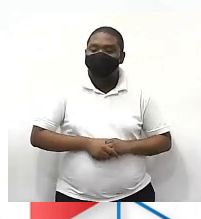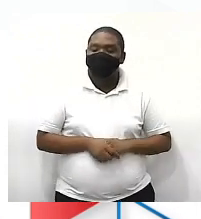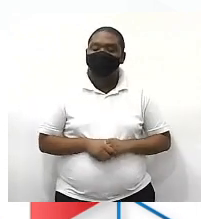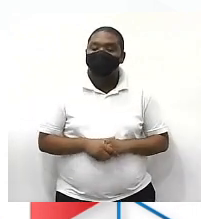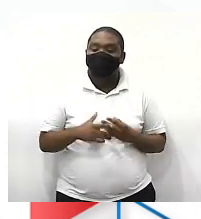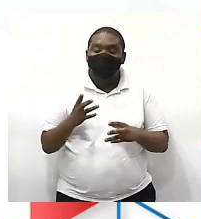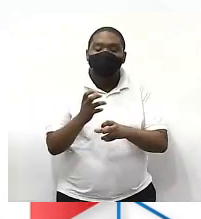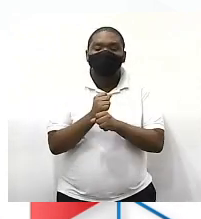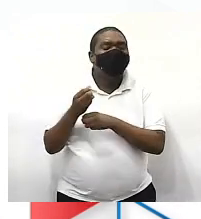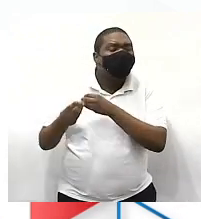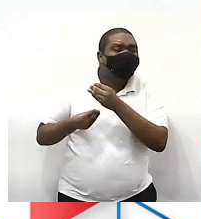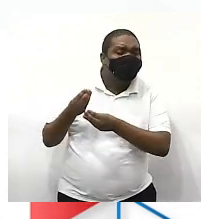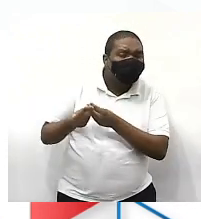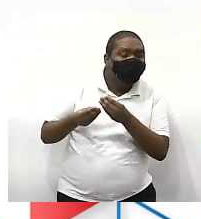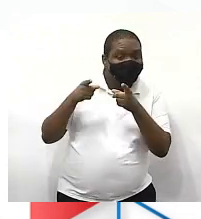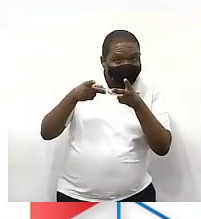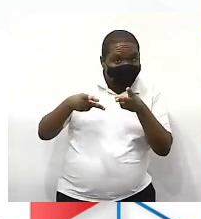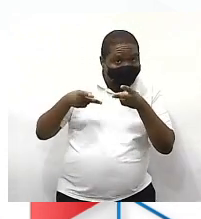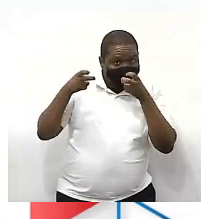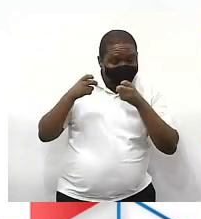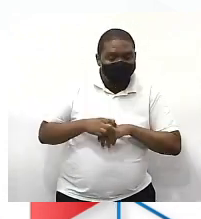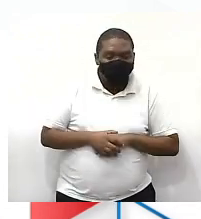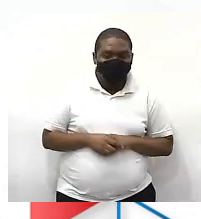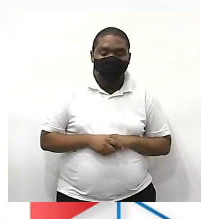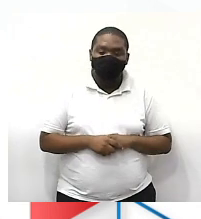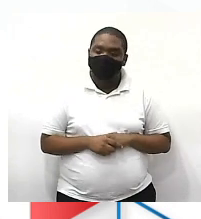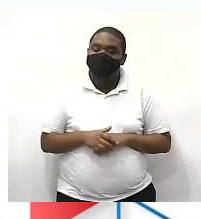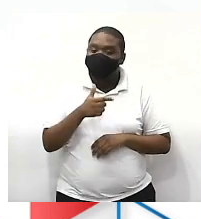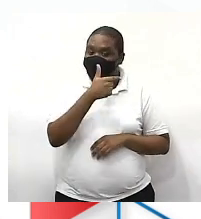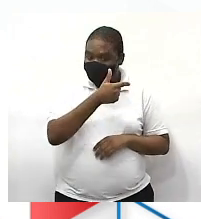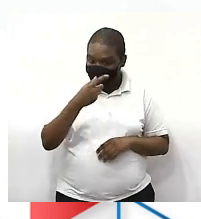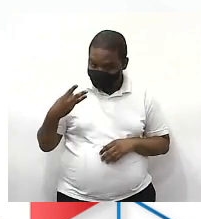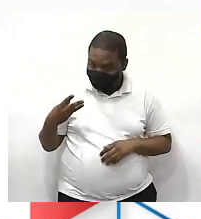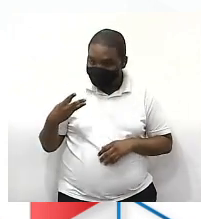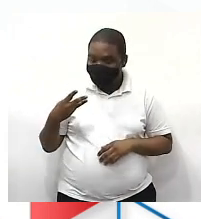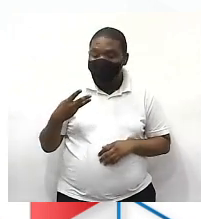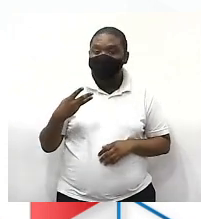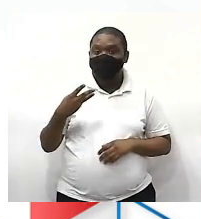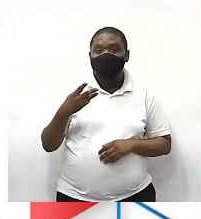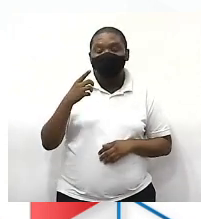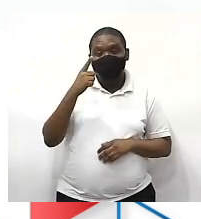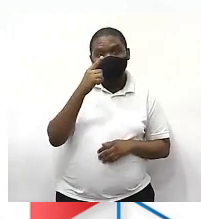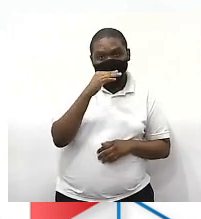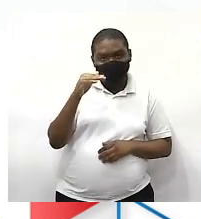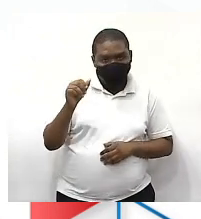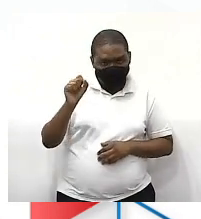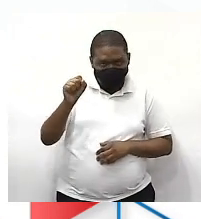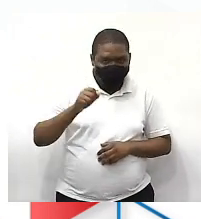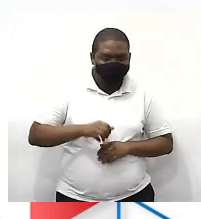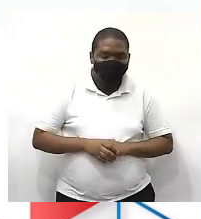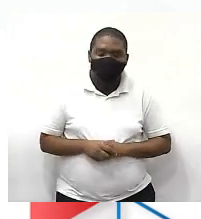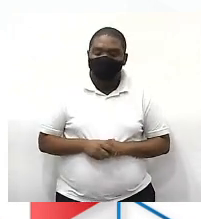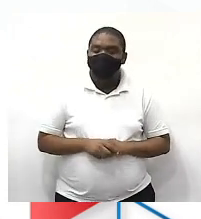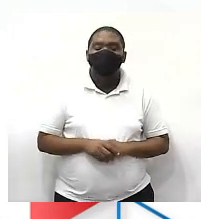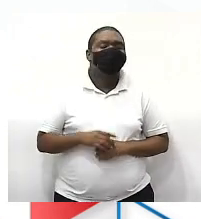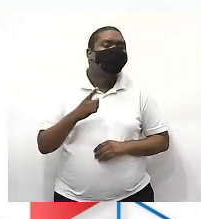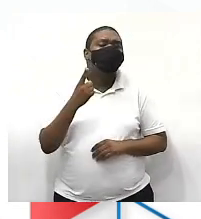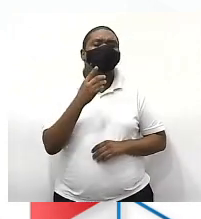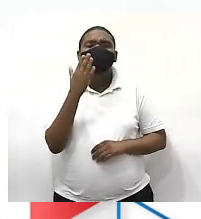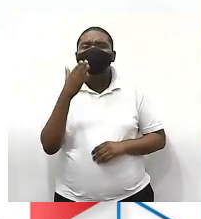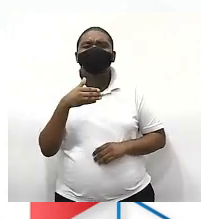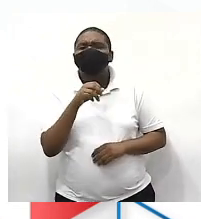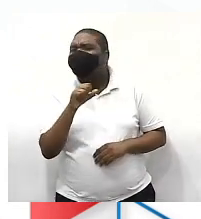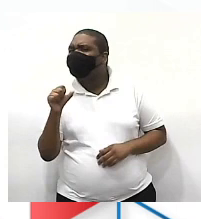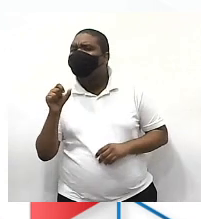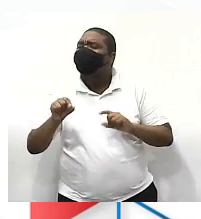esse cálculo como? Perceba, desses 224 eu vou tirar 1/8. Tá? E o que é tirar